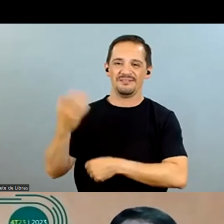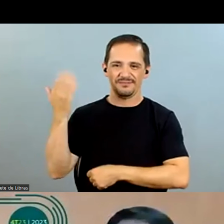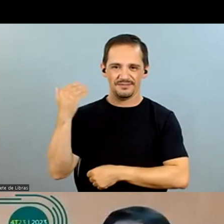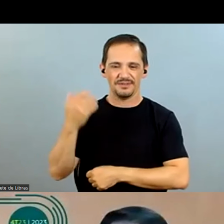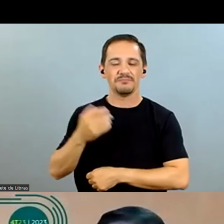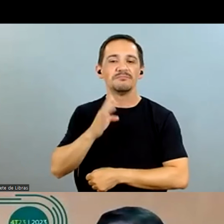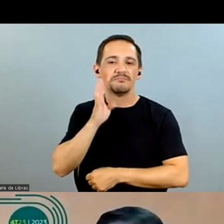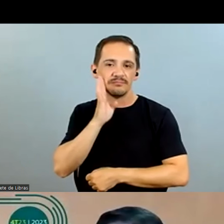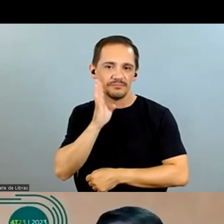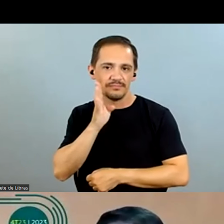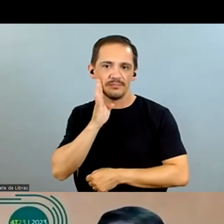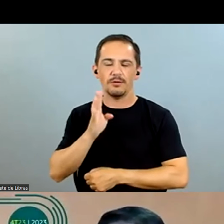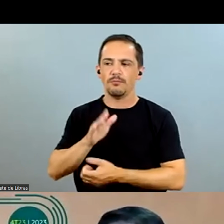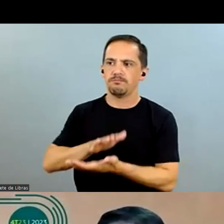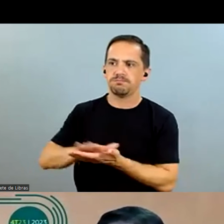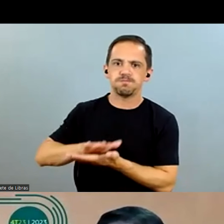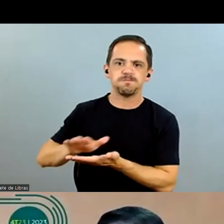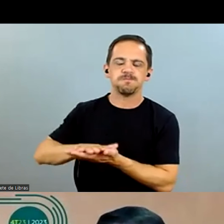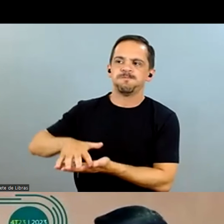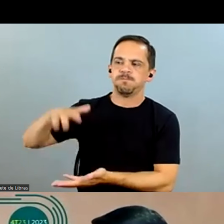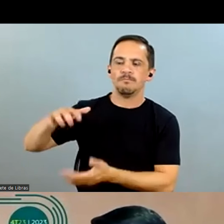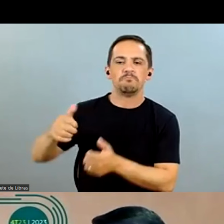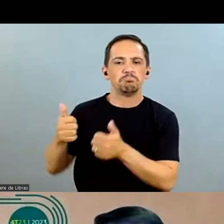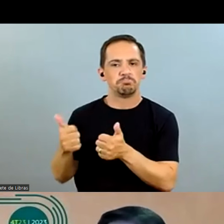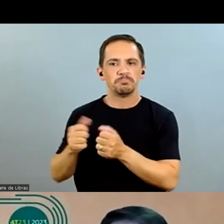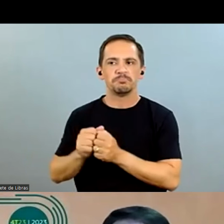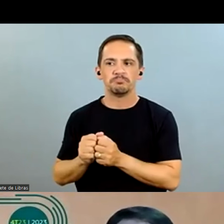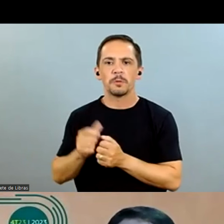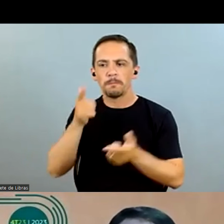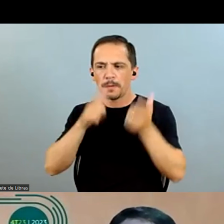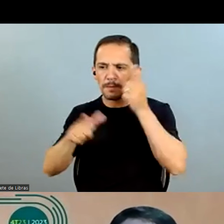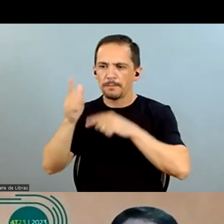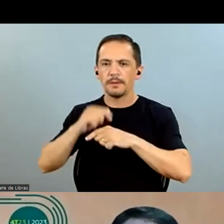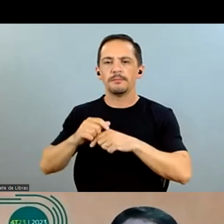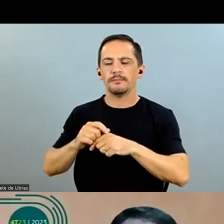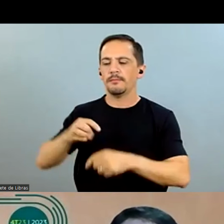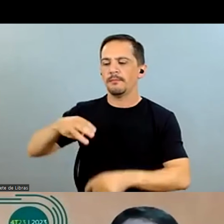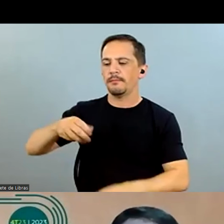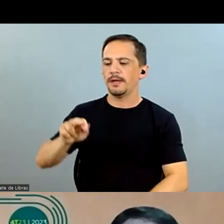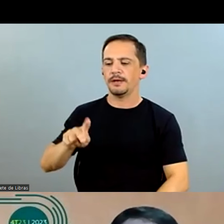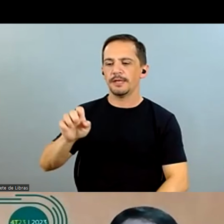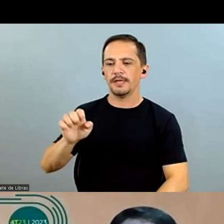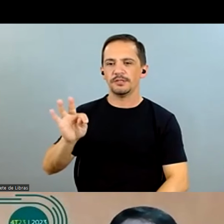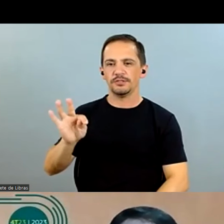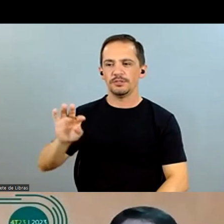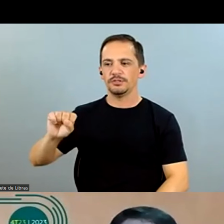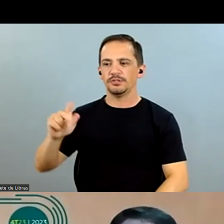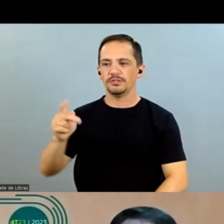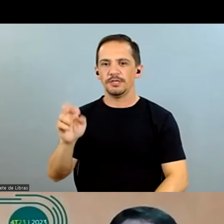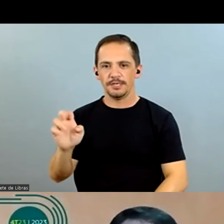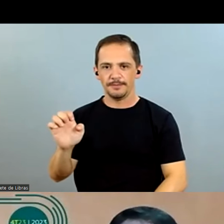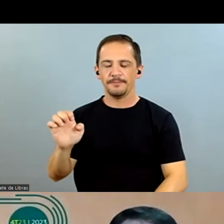Ótica de volumes mas eh que que vocês conseguiram ganhar bastante Market share mas que deixaram um pouco de de preço na mesa